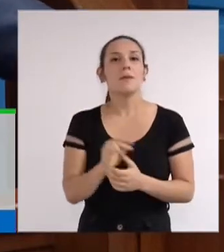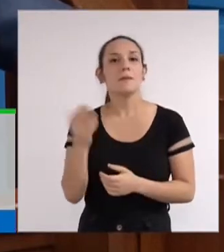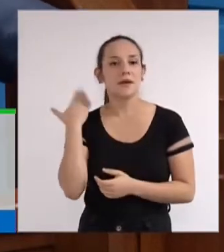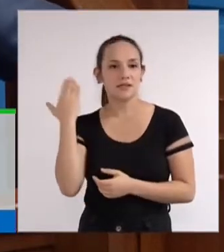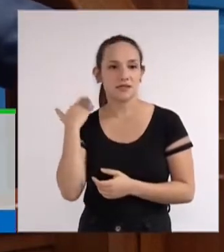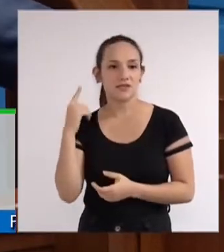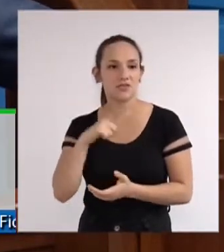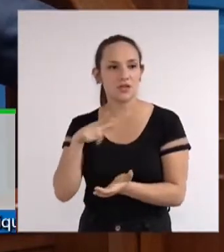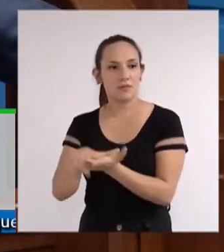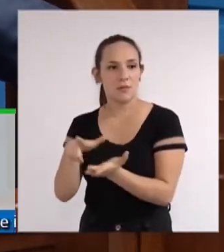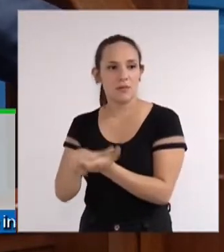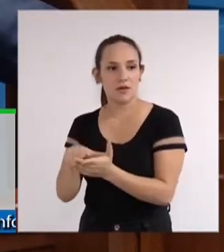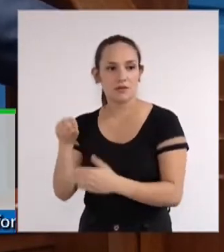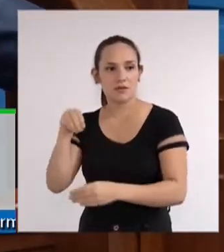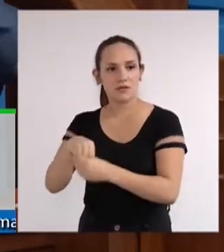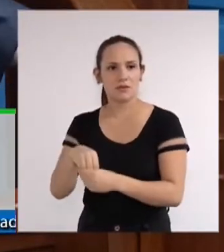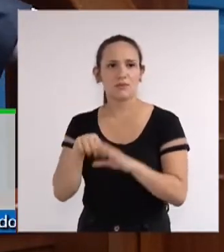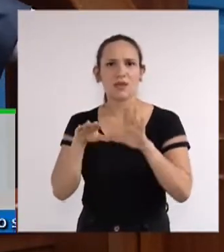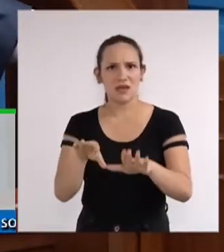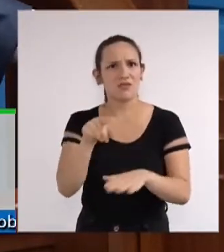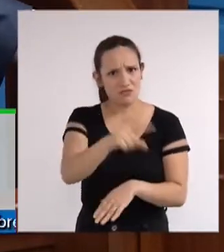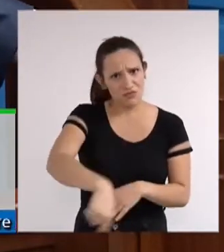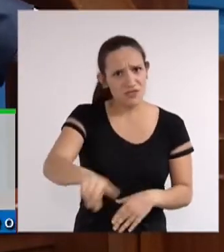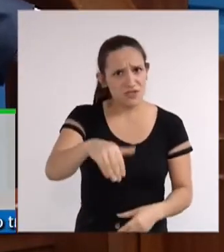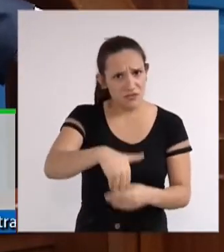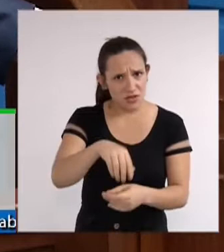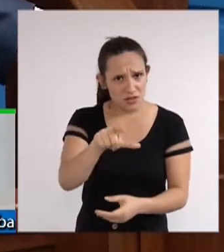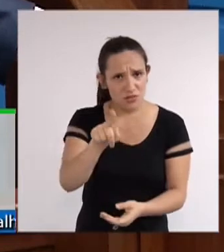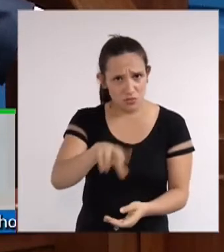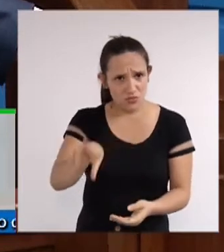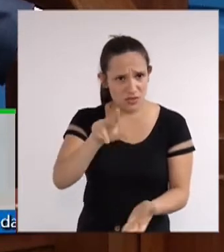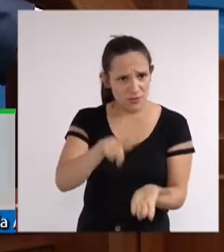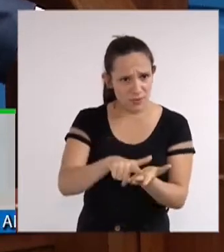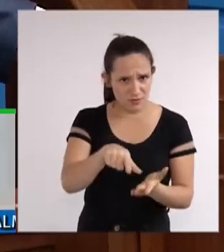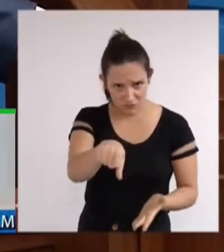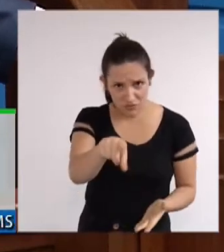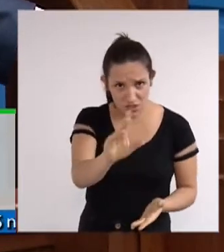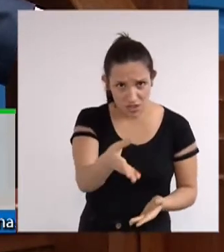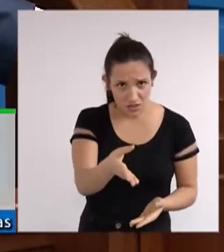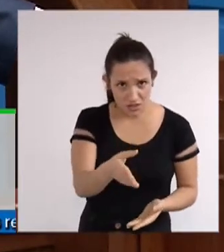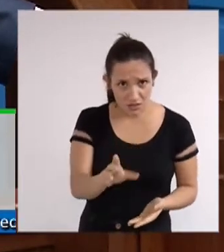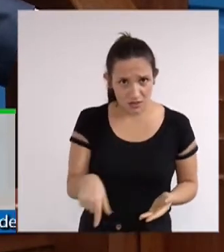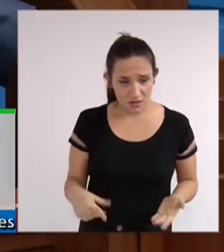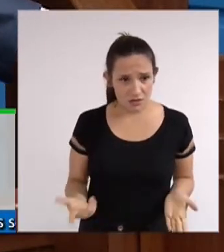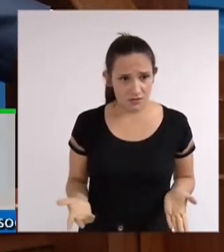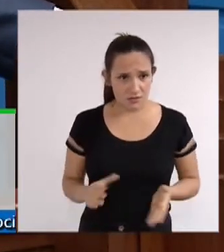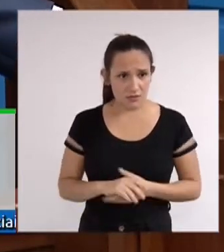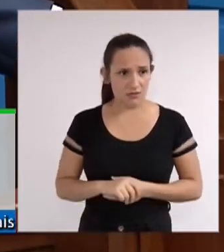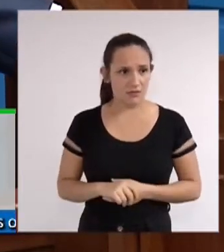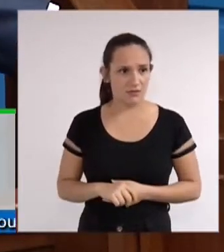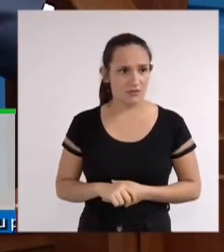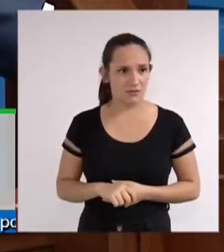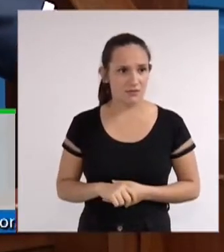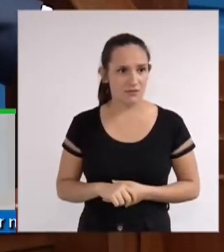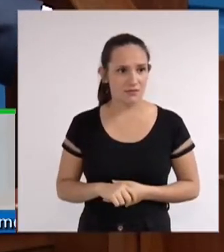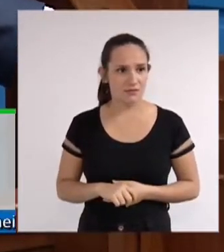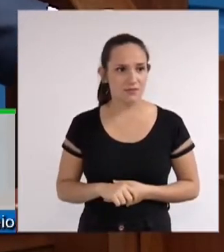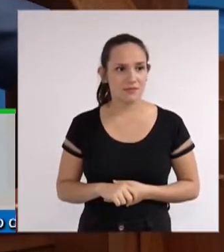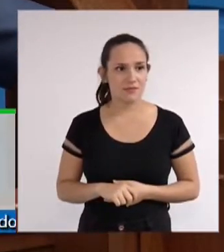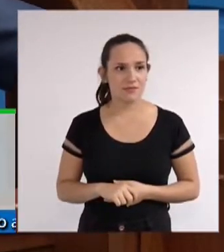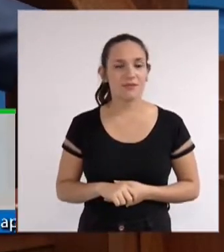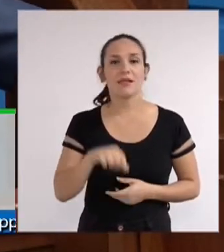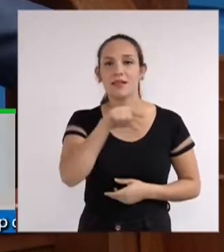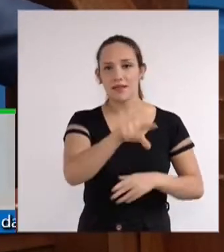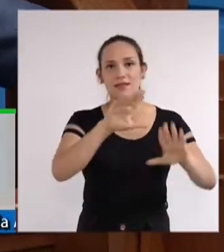papel, havia fraude. Os senhores votam no papel aqui. Os senhores votam no papel. As escolas de samba do Rio de